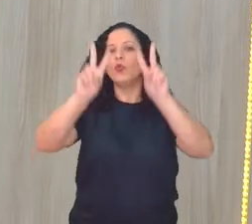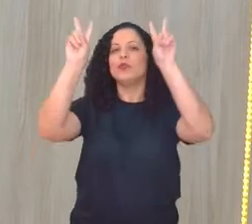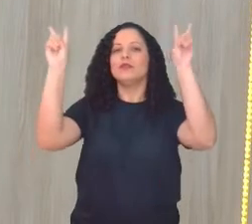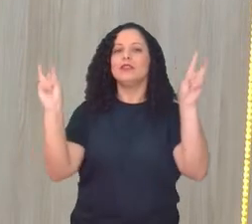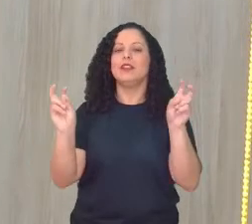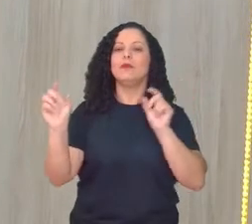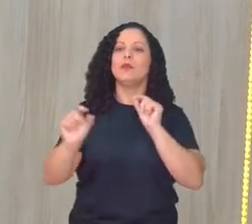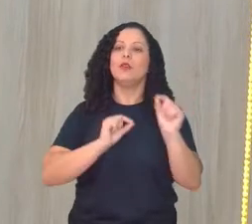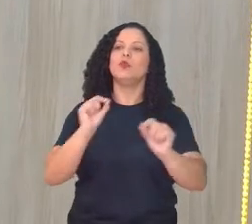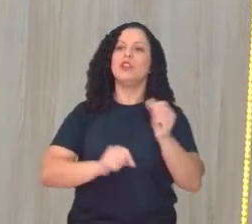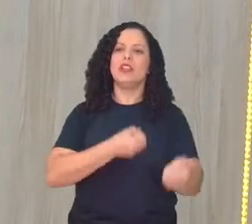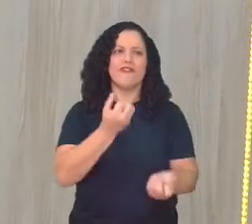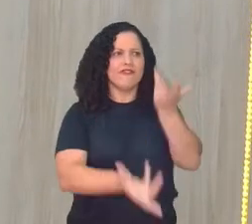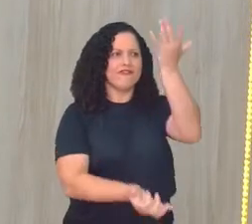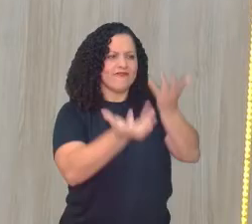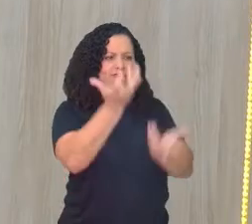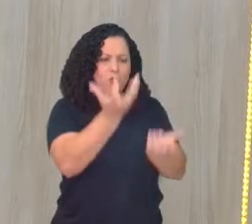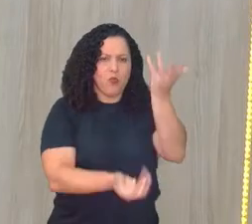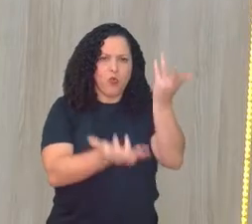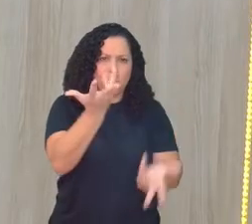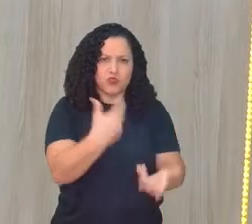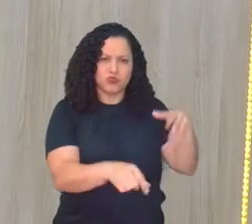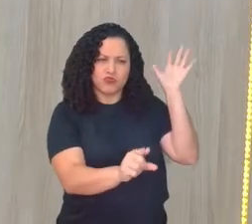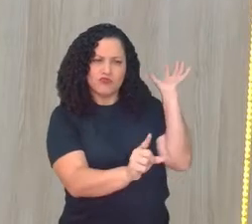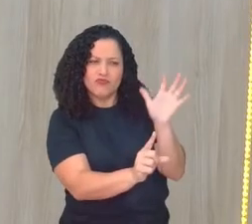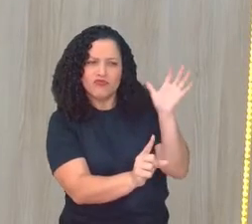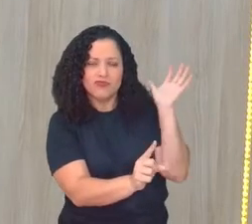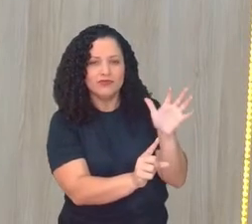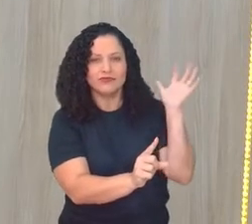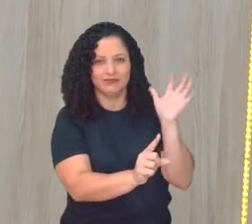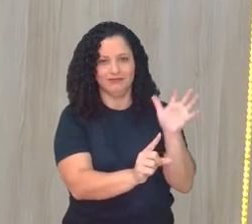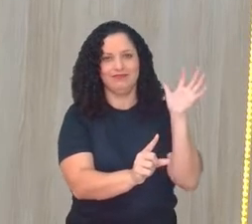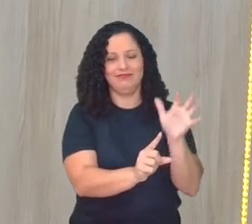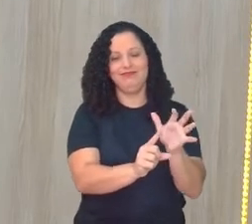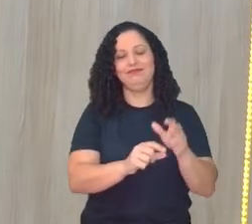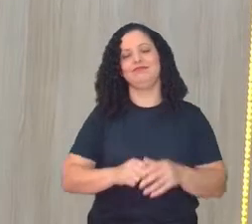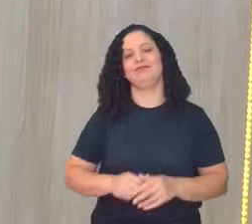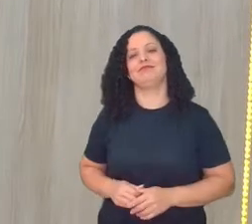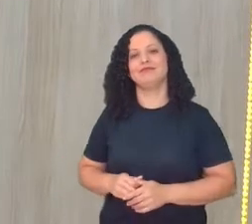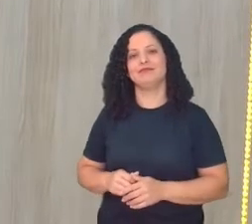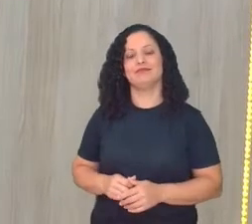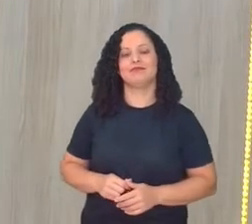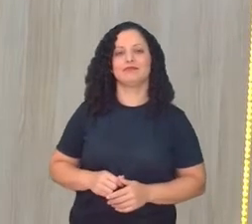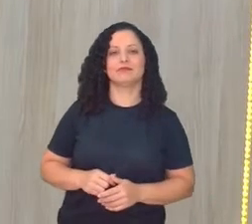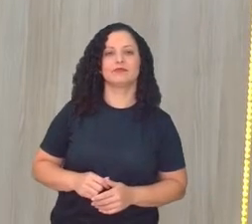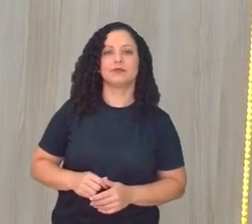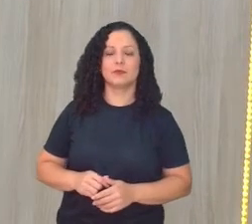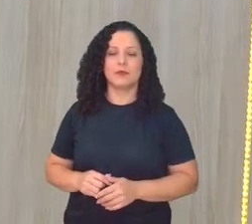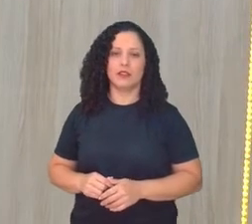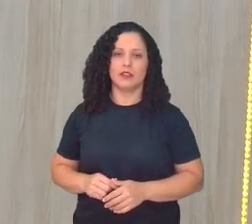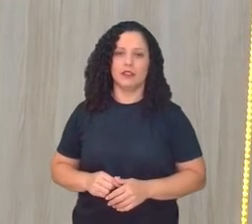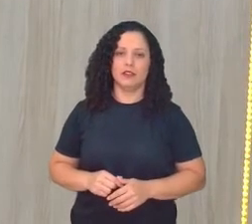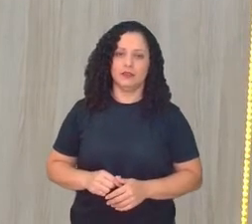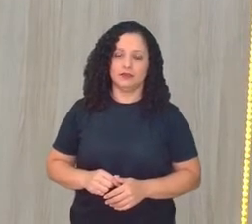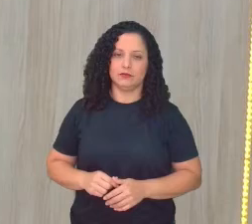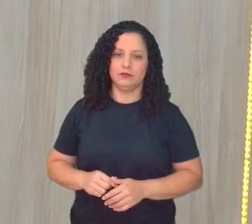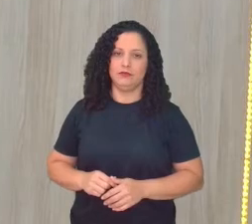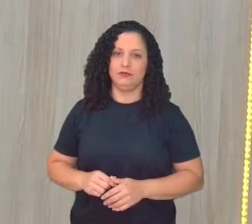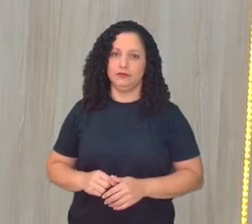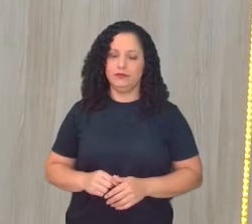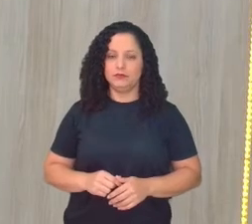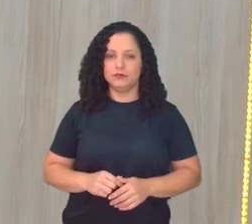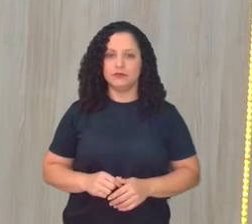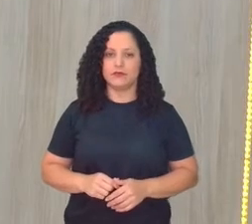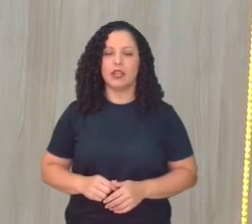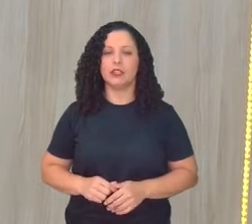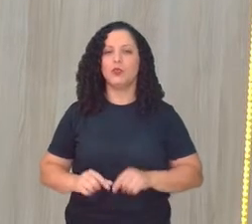é incêndios e seus impactos. Então, está dentro da nossa, do